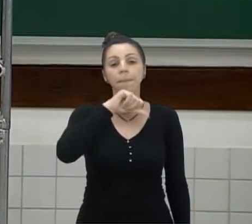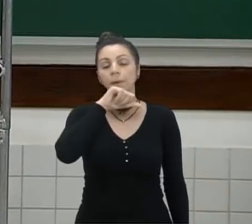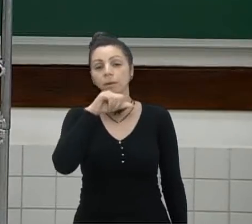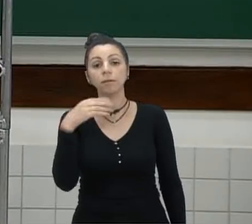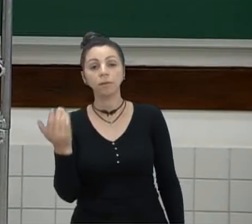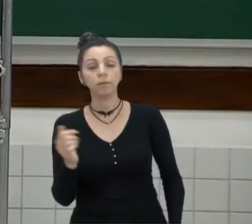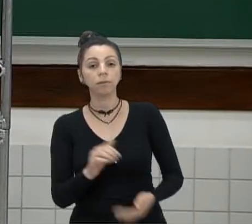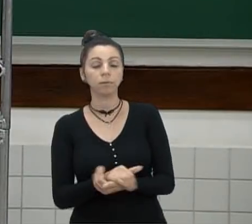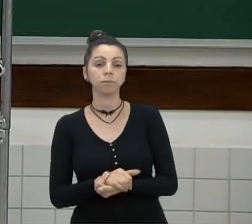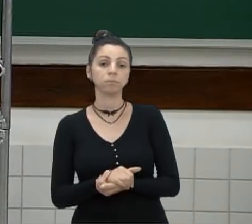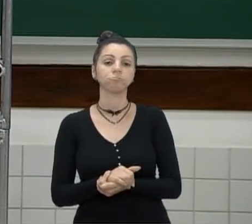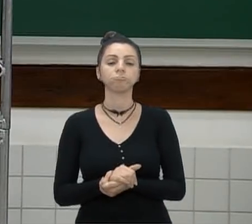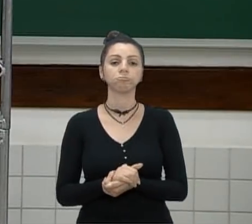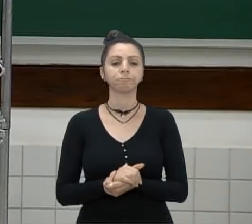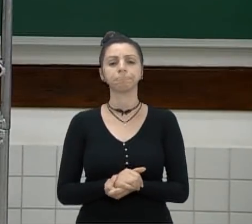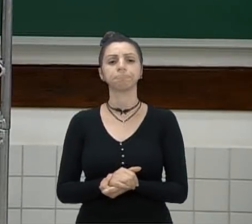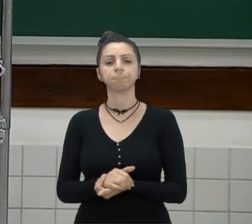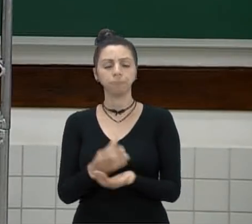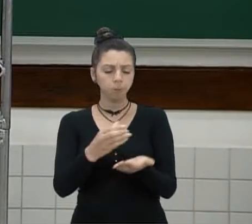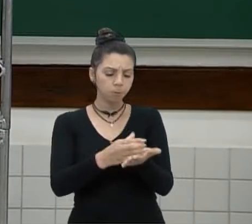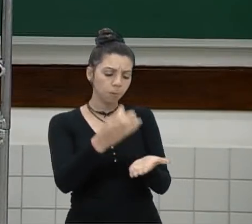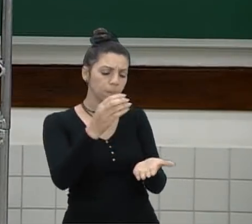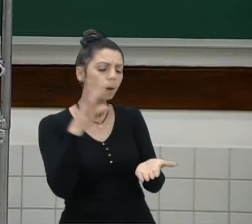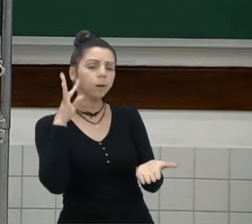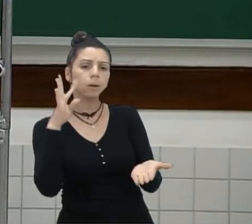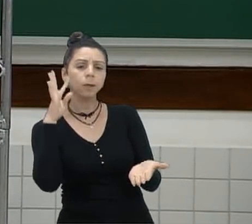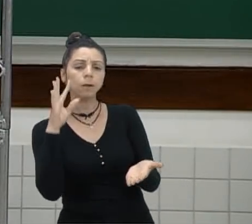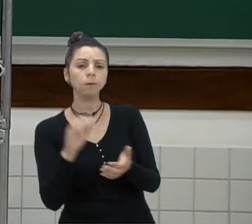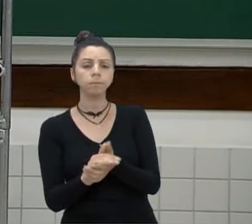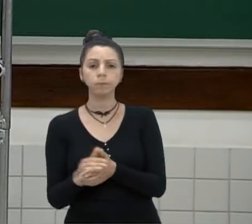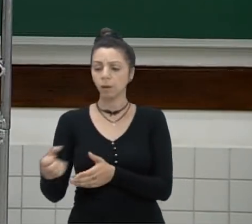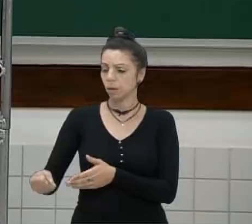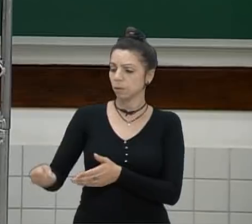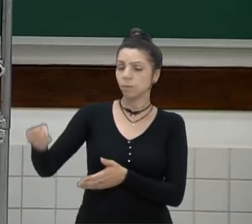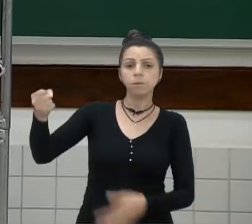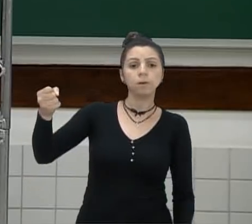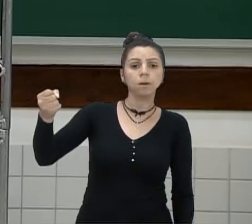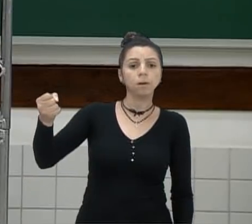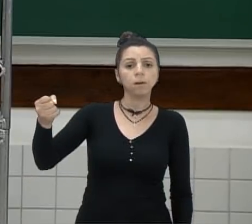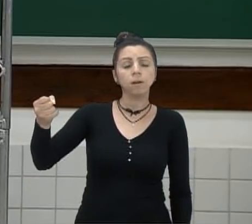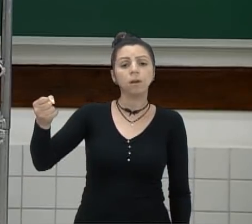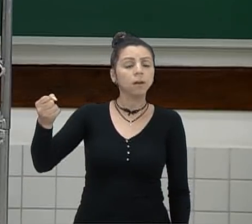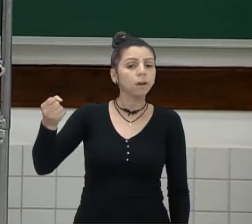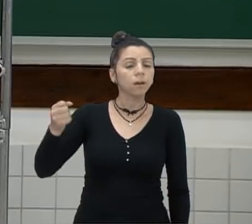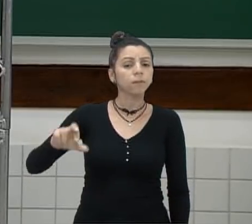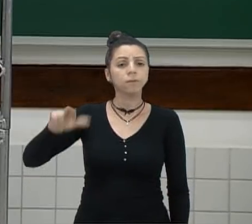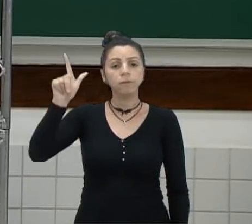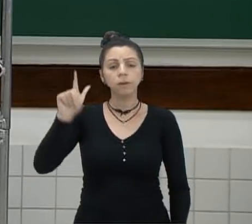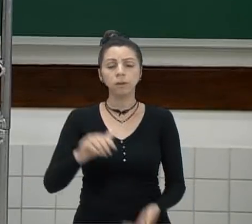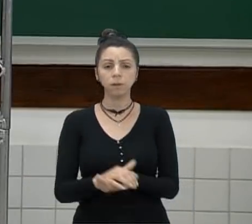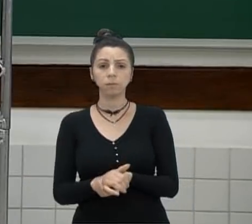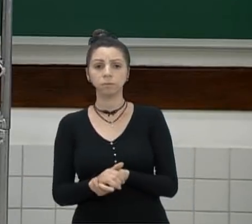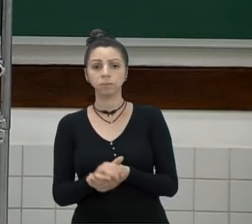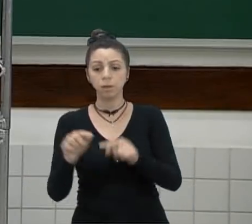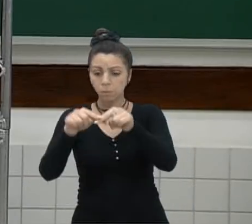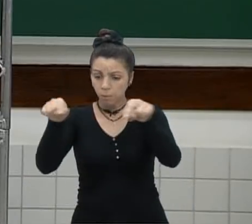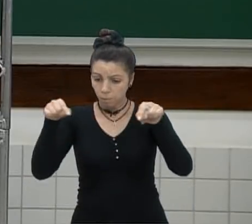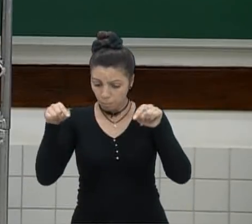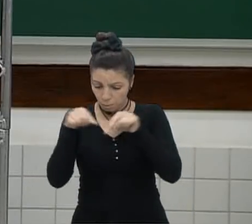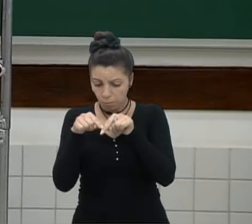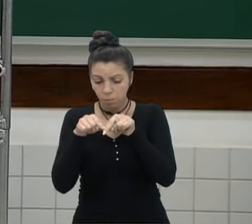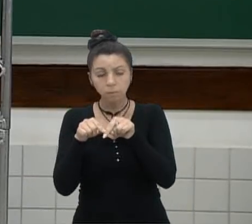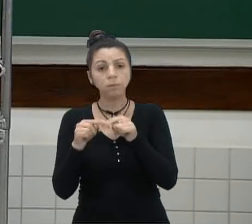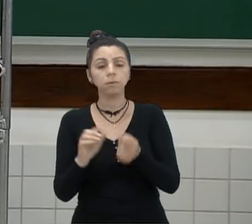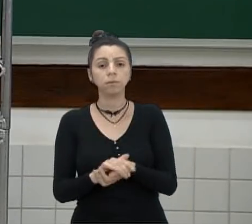alguém em casa, esse copinho é legal, essa jarra é diferente, esse pote, um pote quadrado, um copo mais